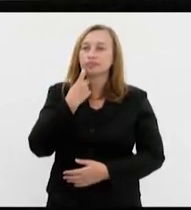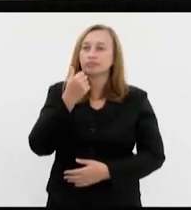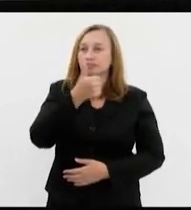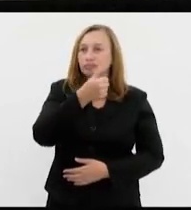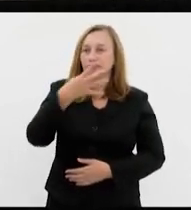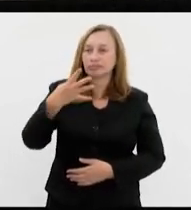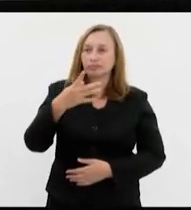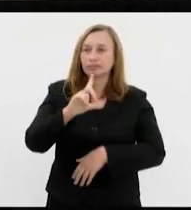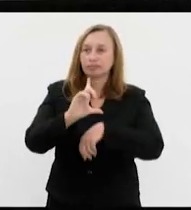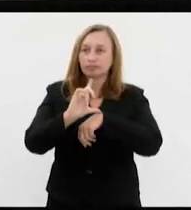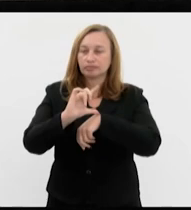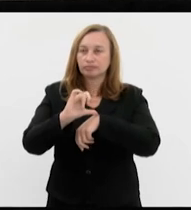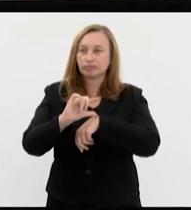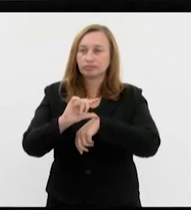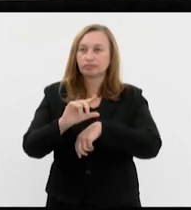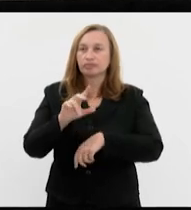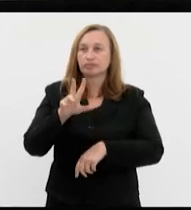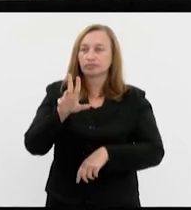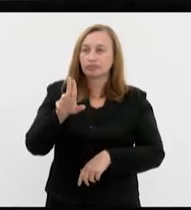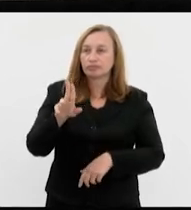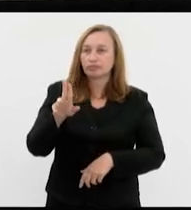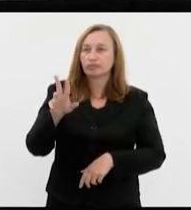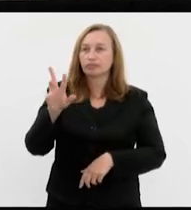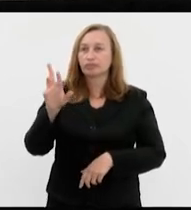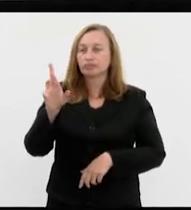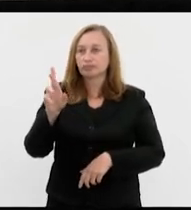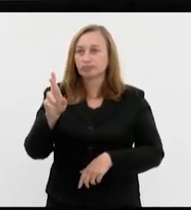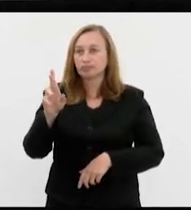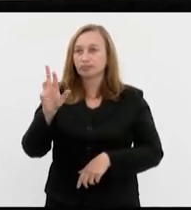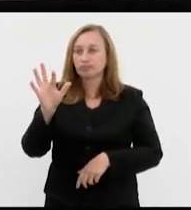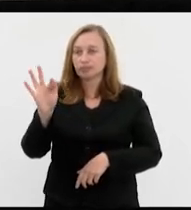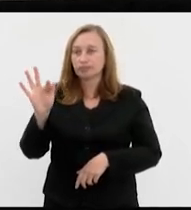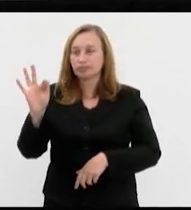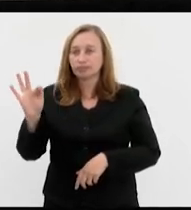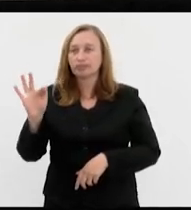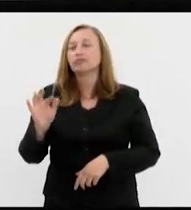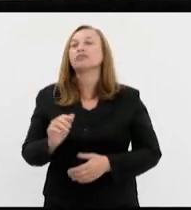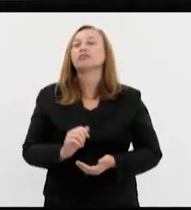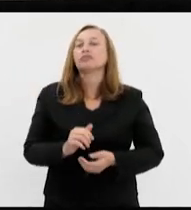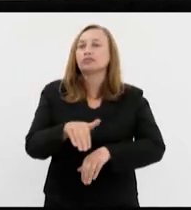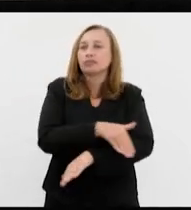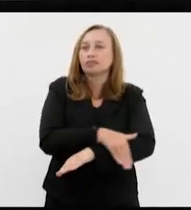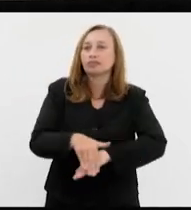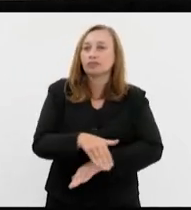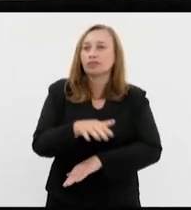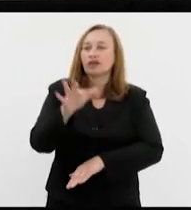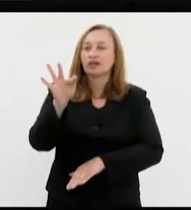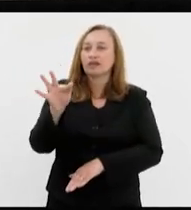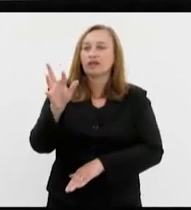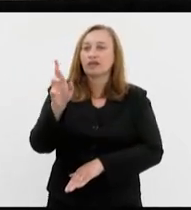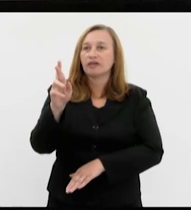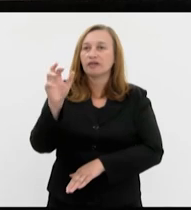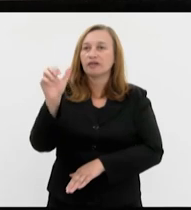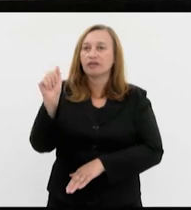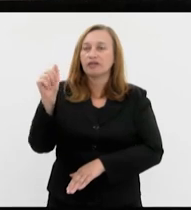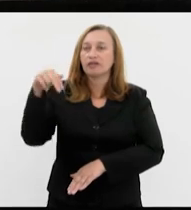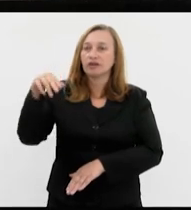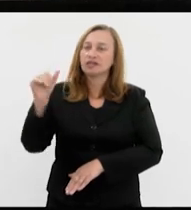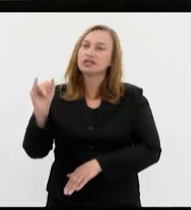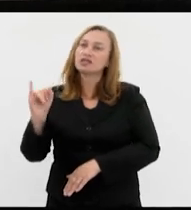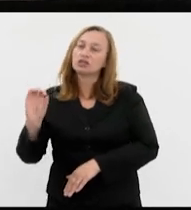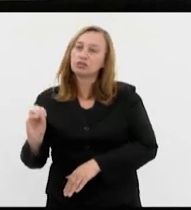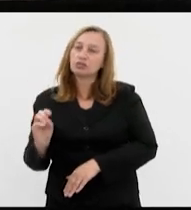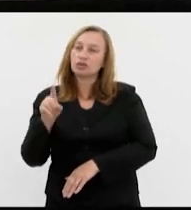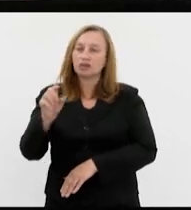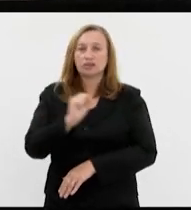14 horas, na UERJ-FFP, né, que fica na rua Francisco Portela, deputada Renata, no patronato lá em São